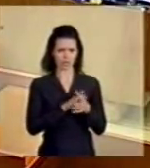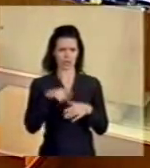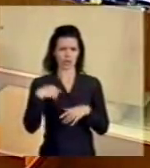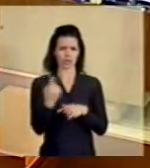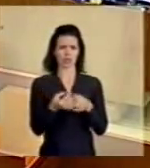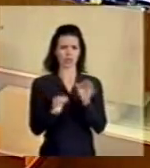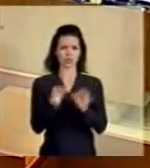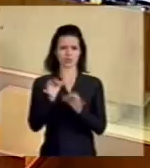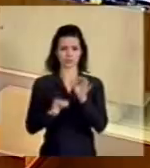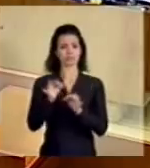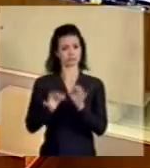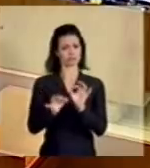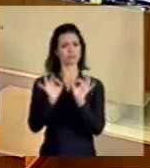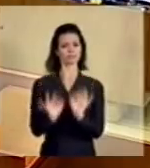procedente.